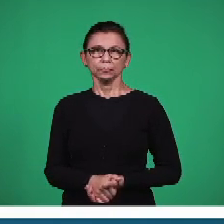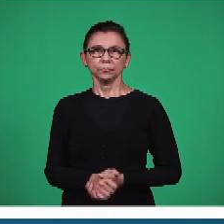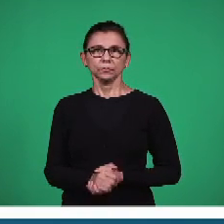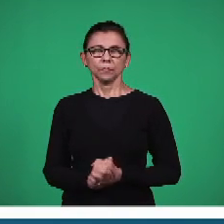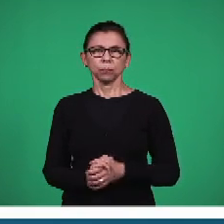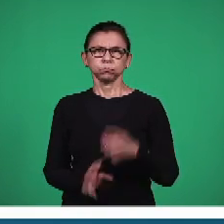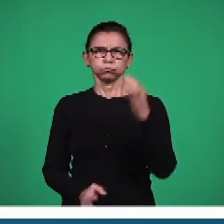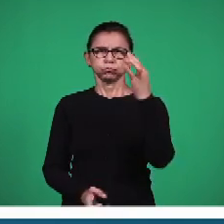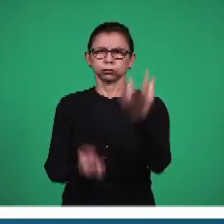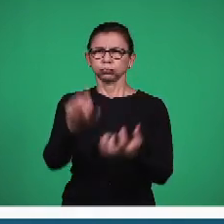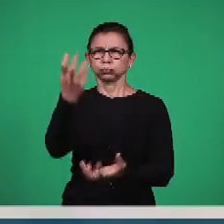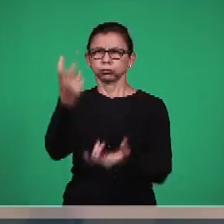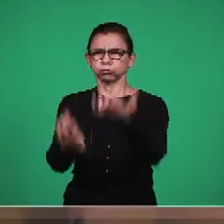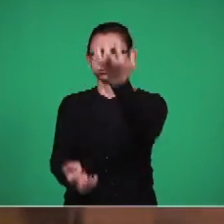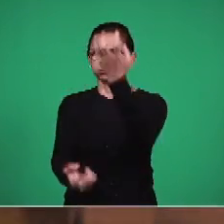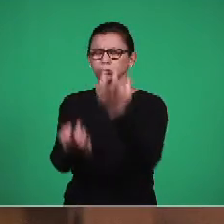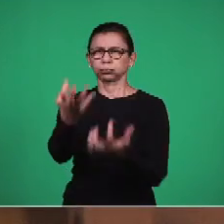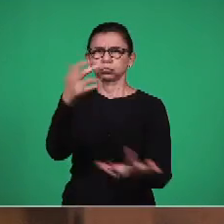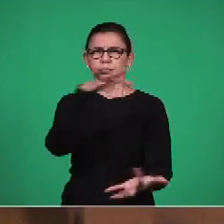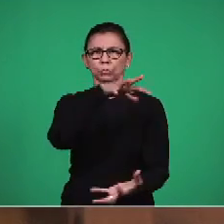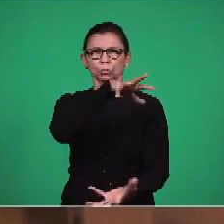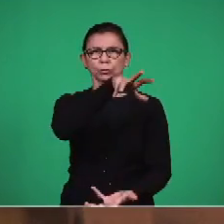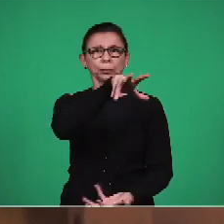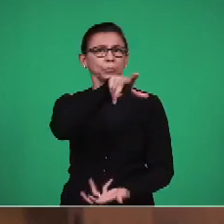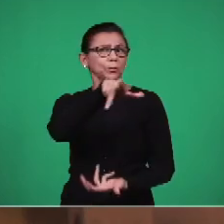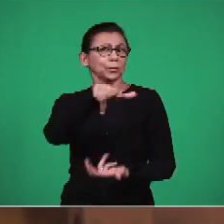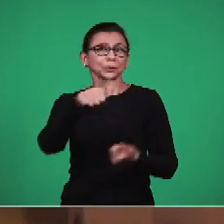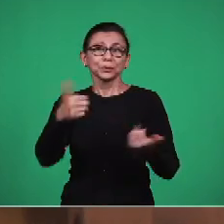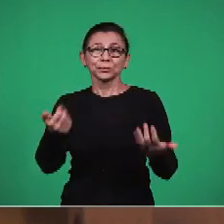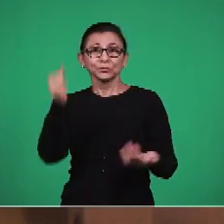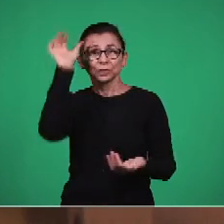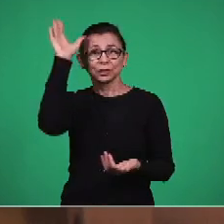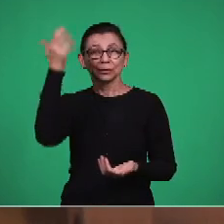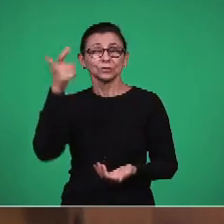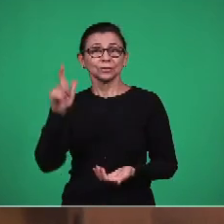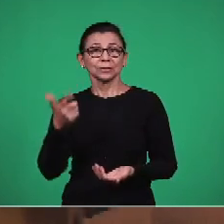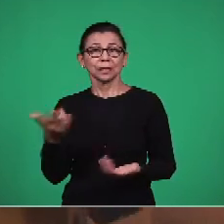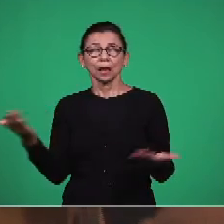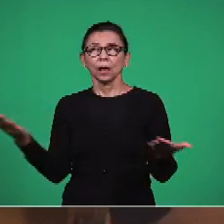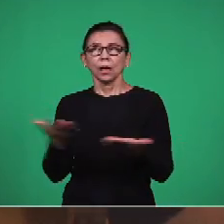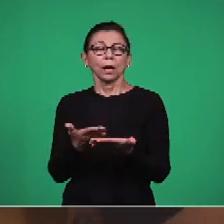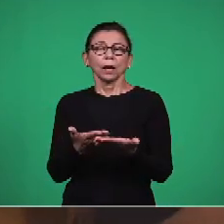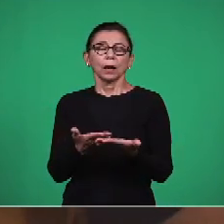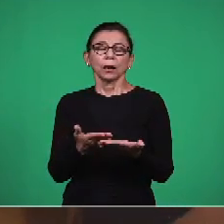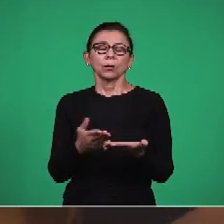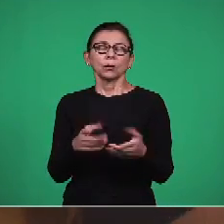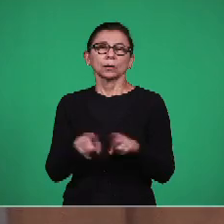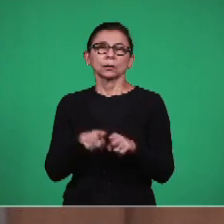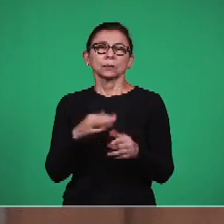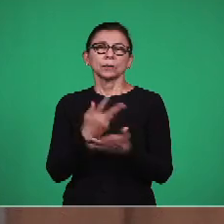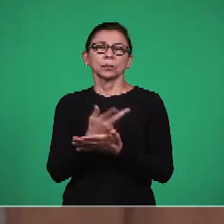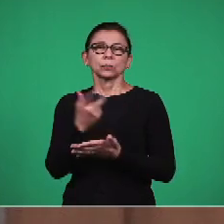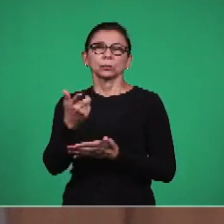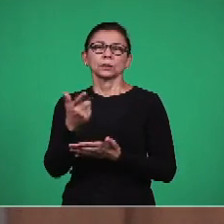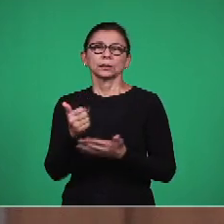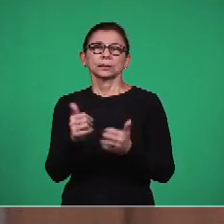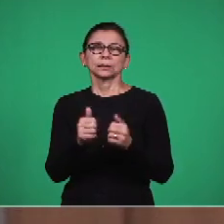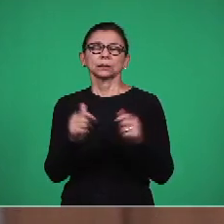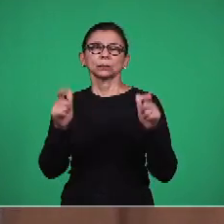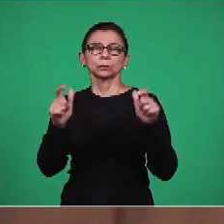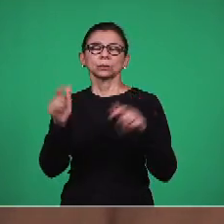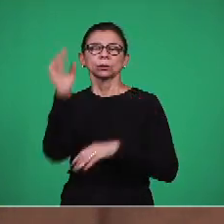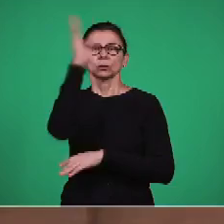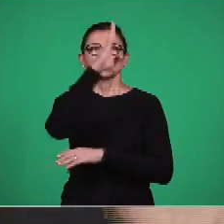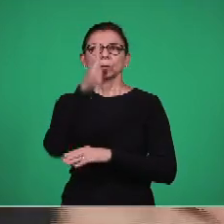todo lado. O mundo inteiro. Não tem jeito. Agora houve um incêndio numa das reservas florestais do Brasil,